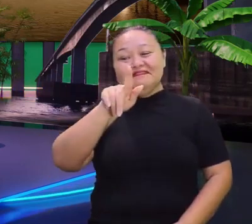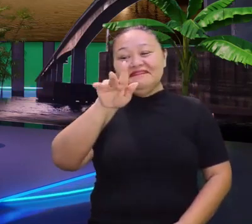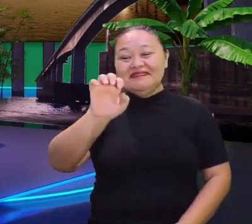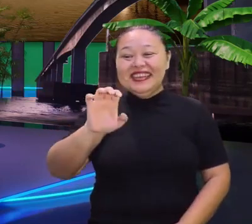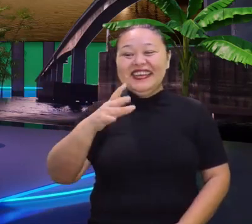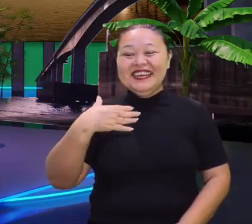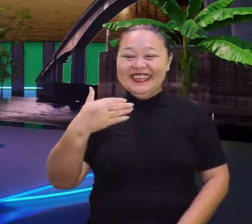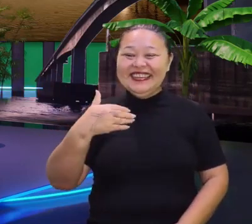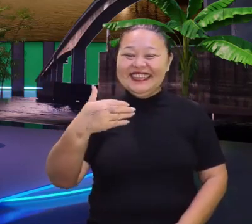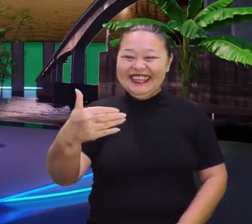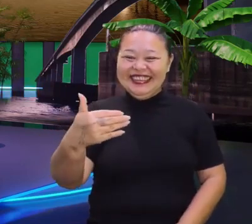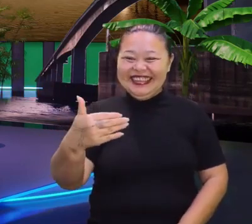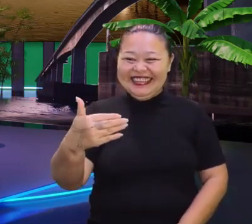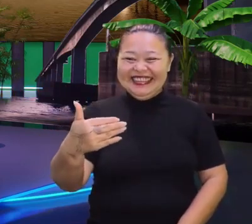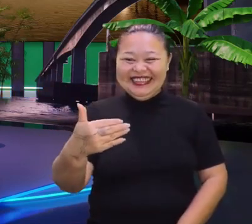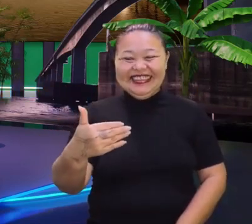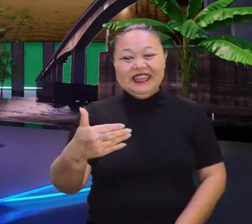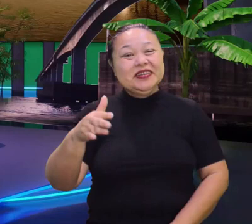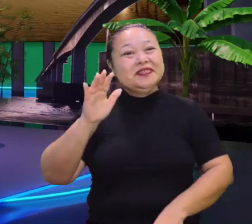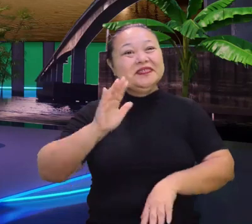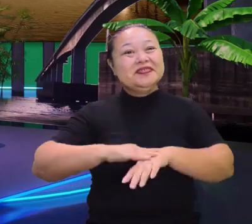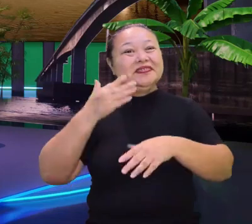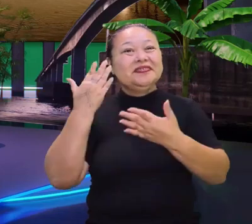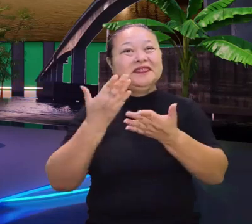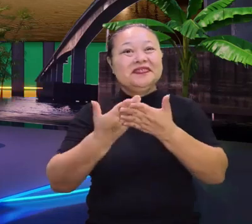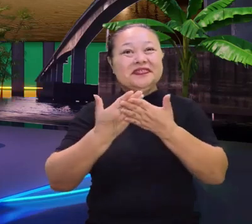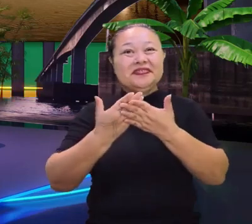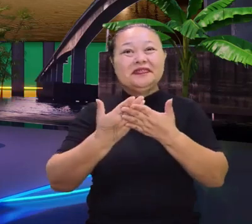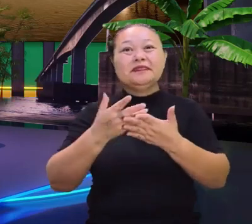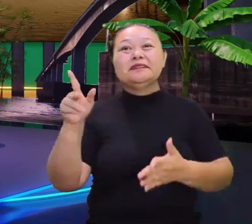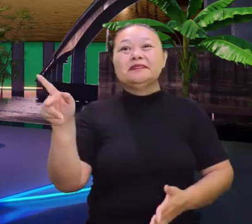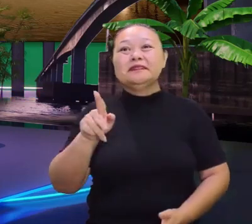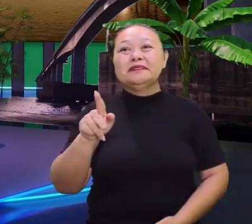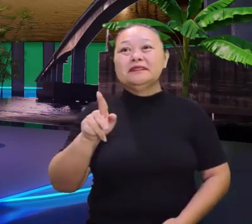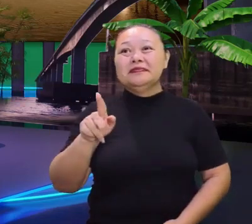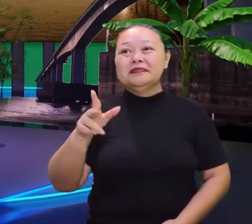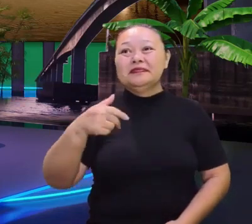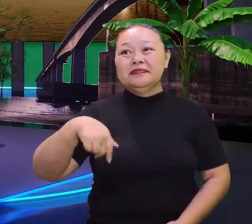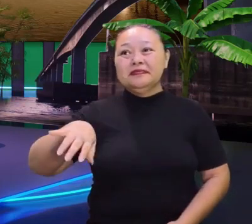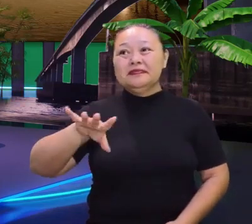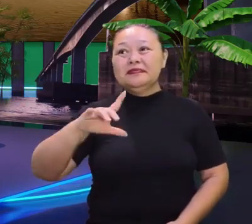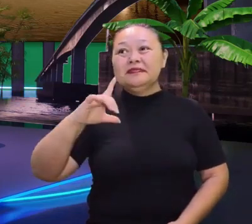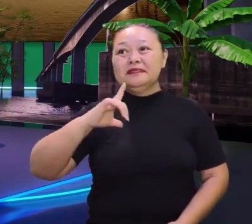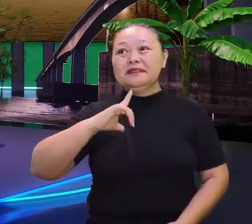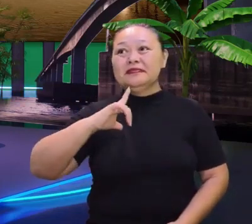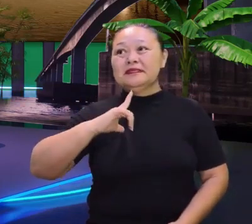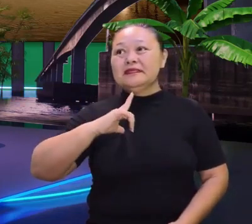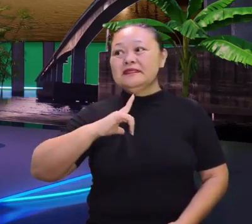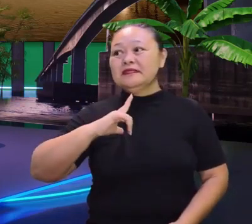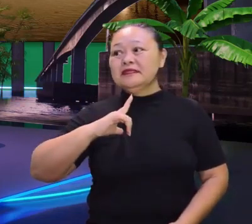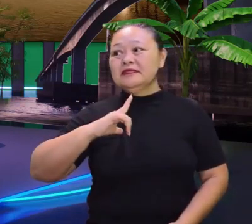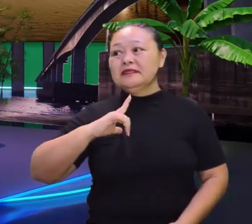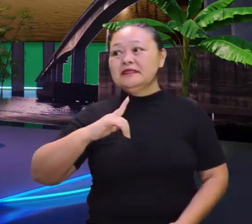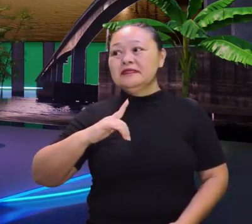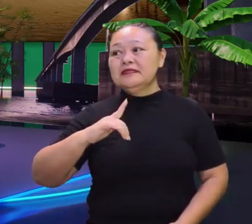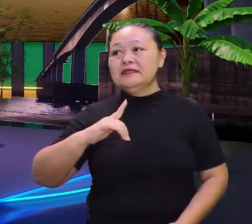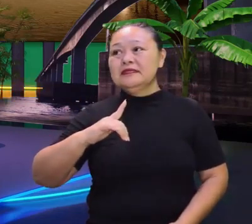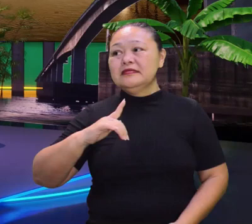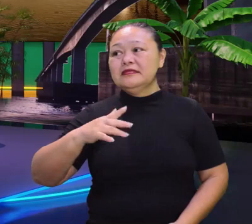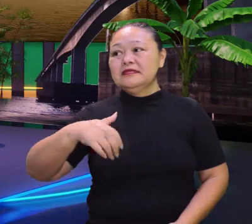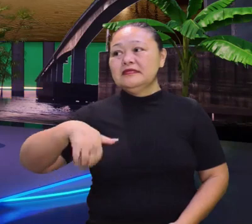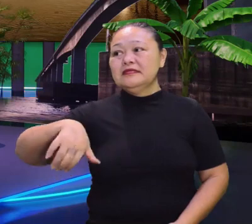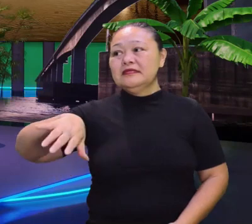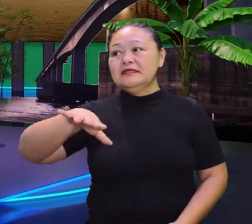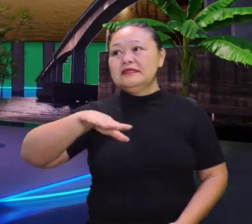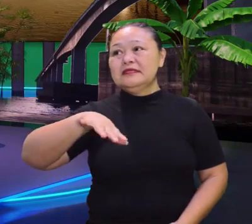aula. Beleza, galera? Mais uma aula de Geografia de Rondônia, professor É Jorge? isso aí. E a gente vai fazer toda